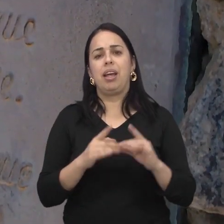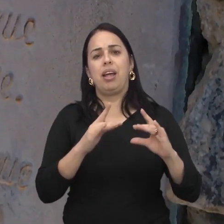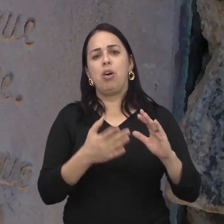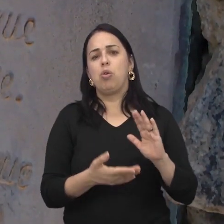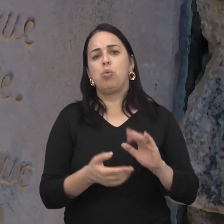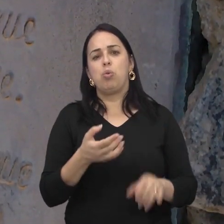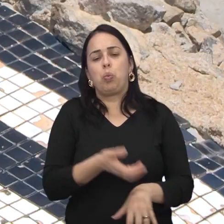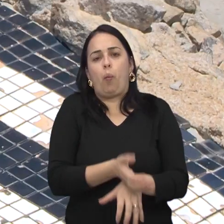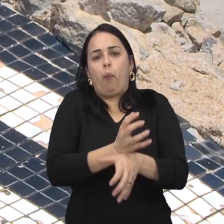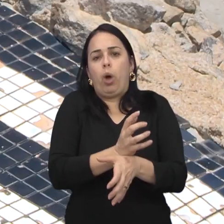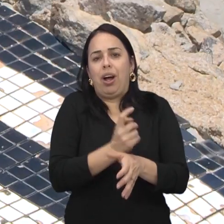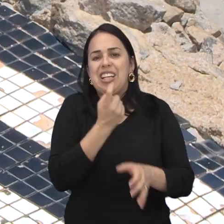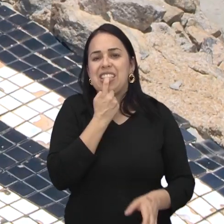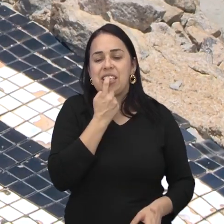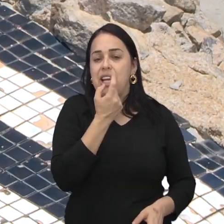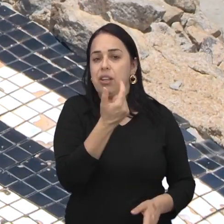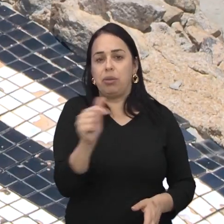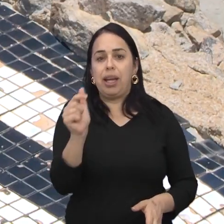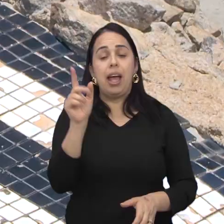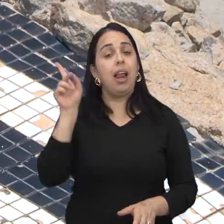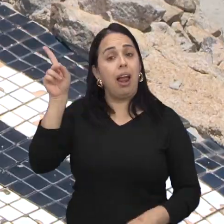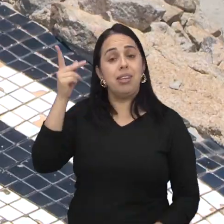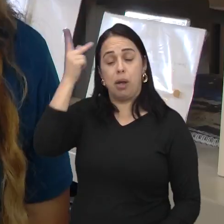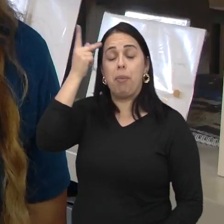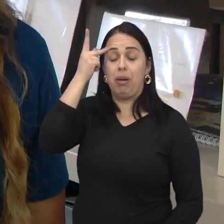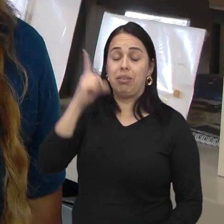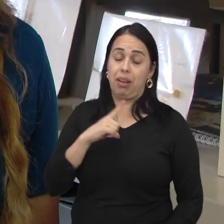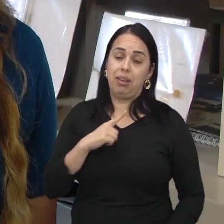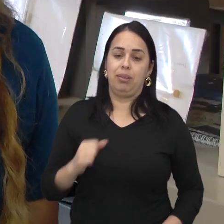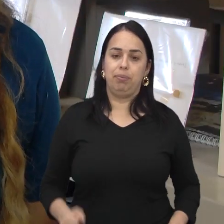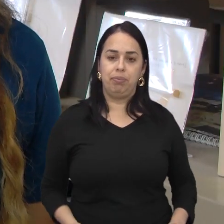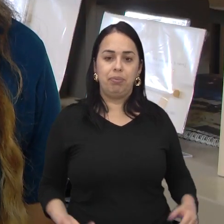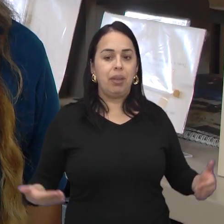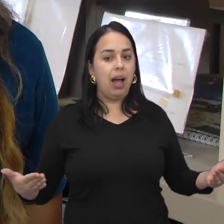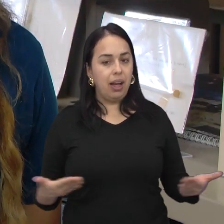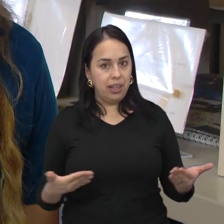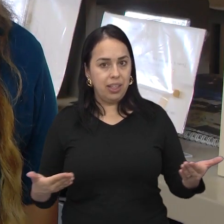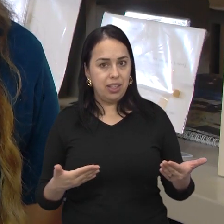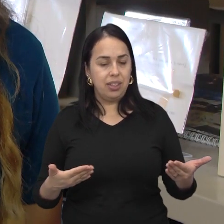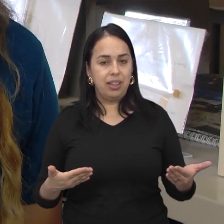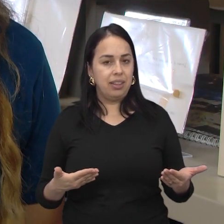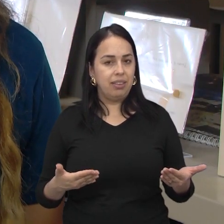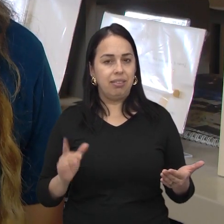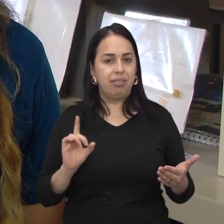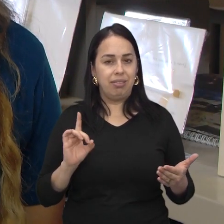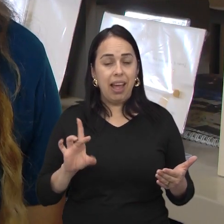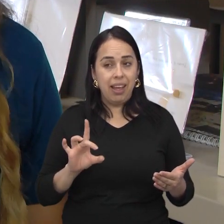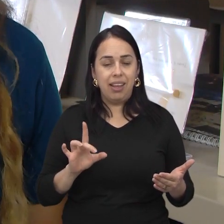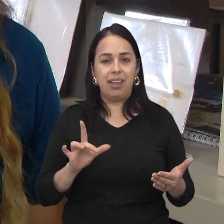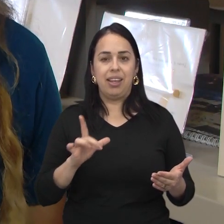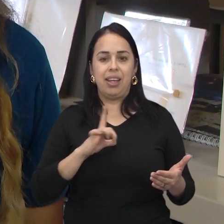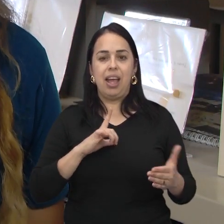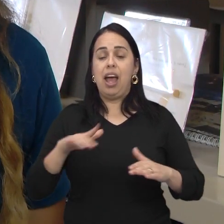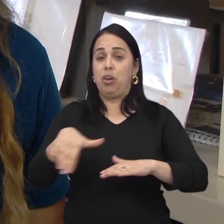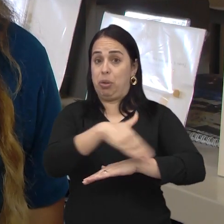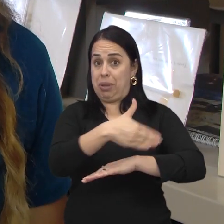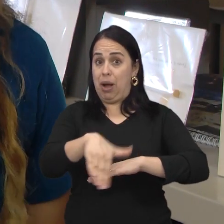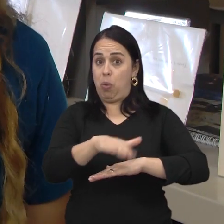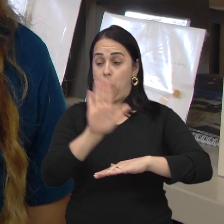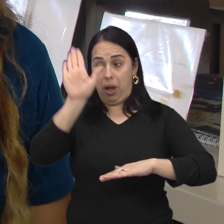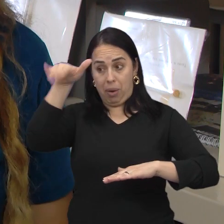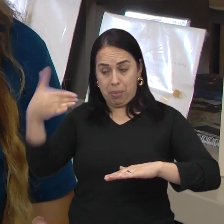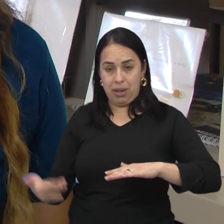não estão mais aqui, foram levados para a capital paulista. Basicamente, hoje, o que se tem do Euclides Miragaia, que todo mundo conhece, é a